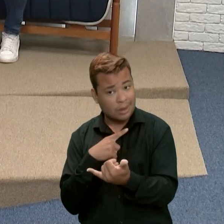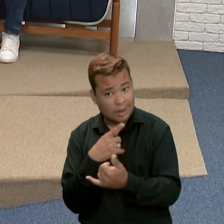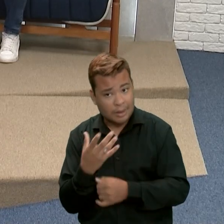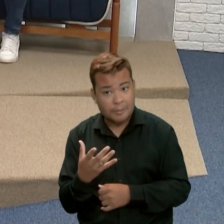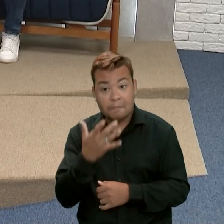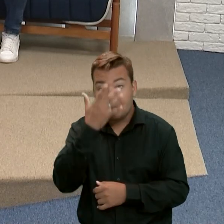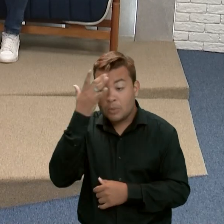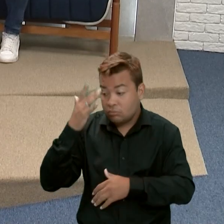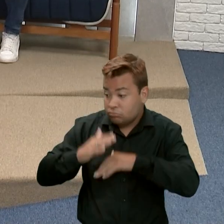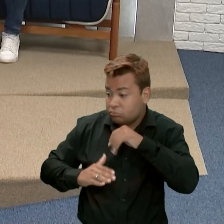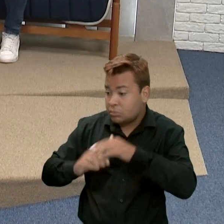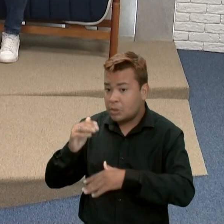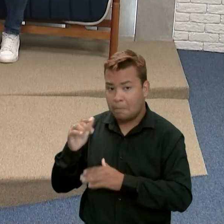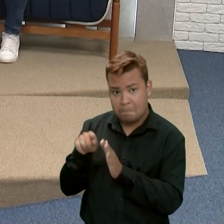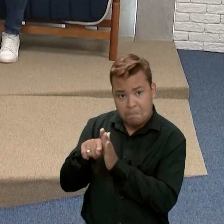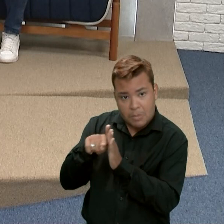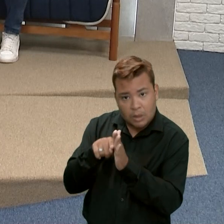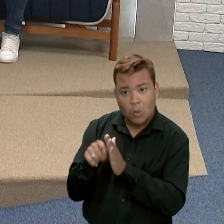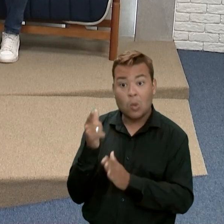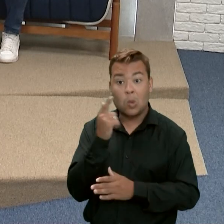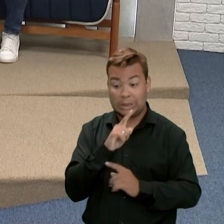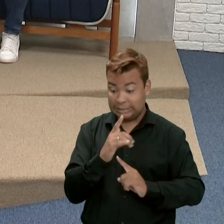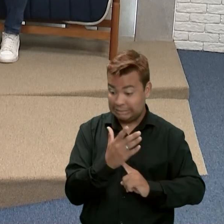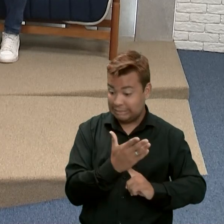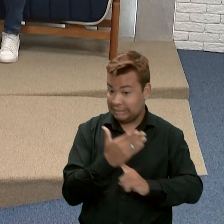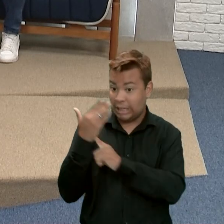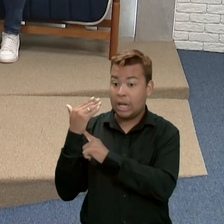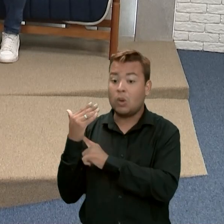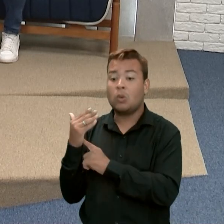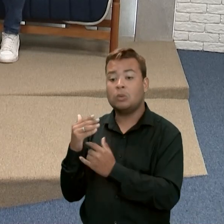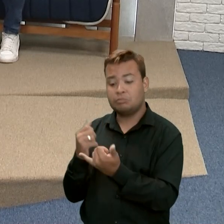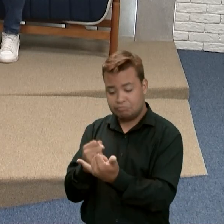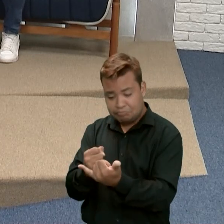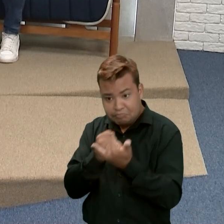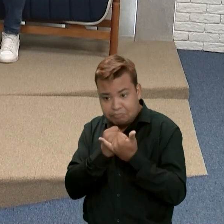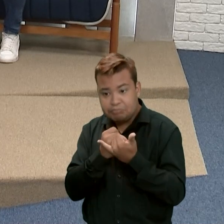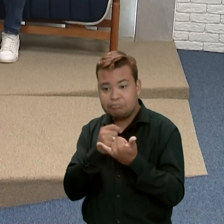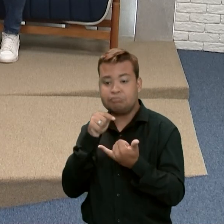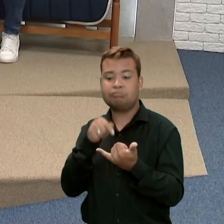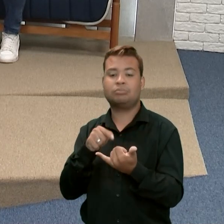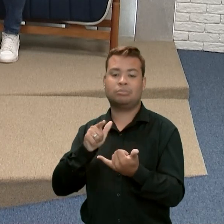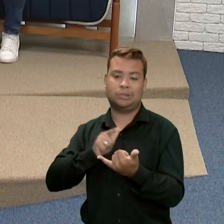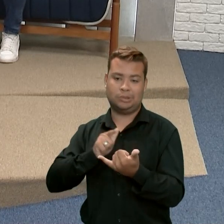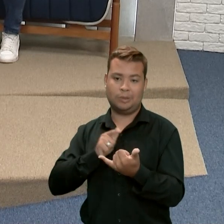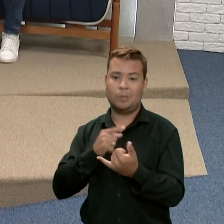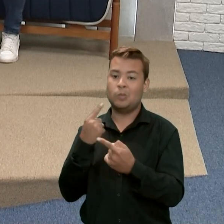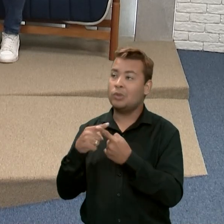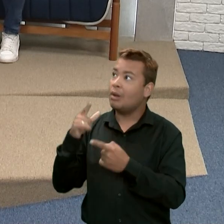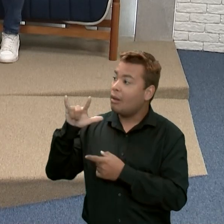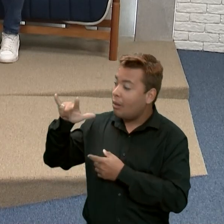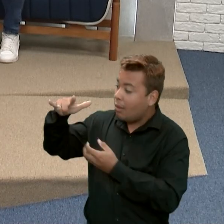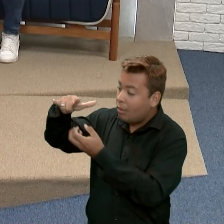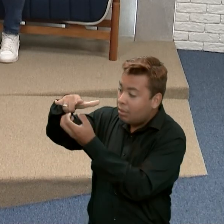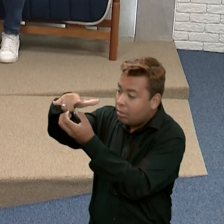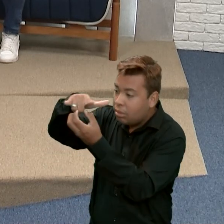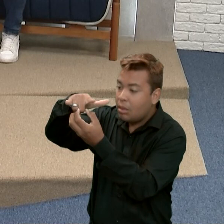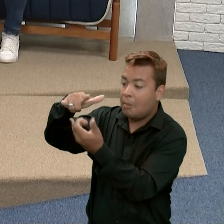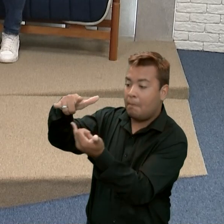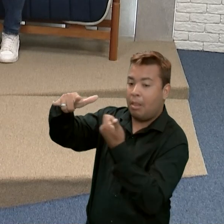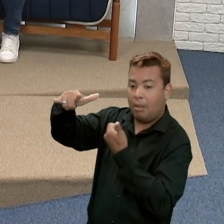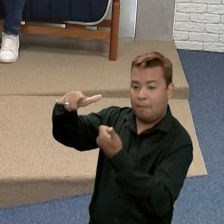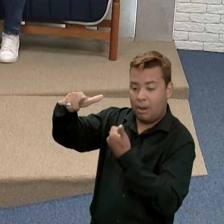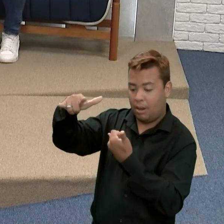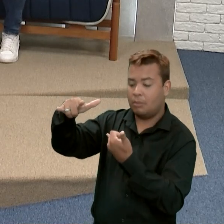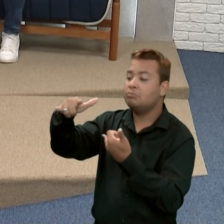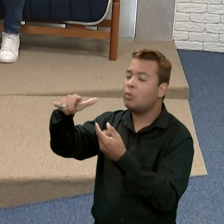pesquisador ele tem toda essa tecnologia também que nós já tínhamos ali, acoplada a esse novo dispositivo que passa essas informações.